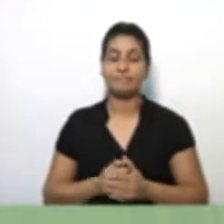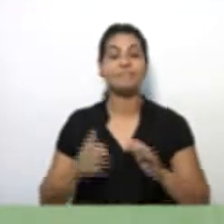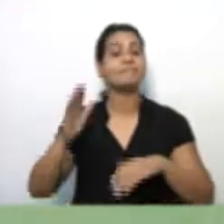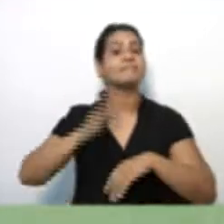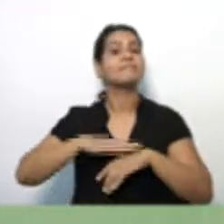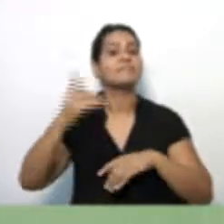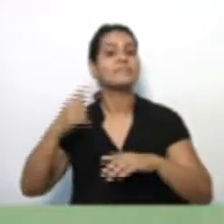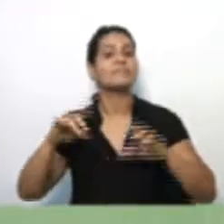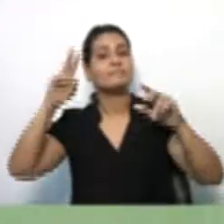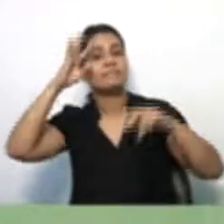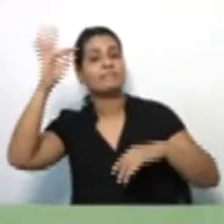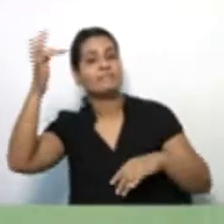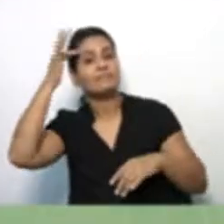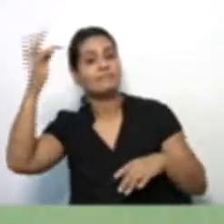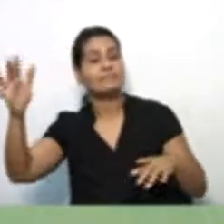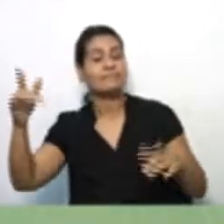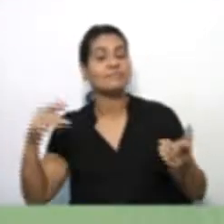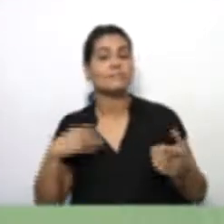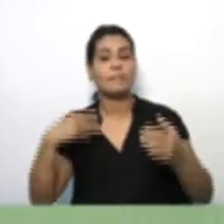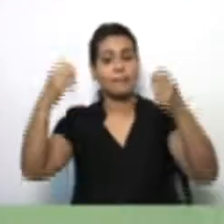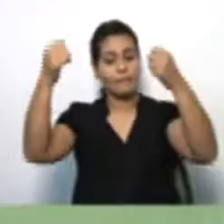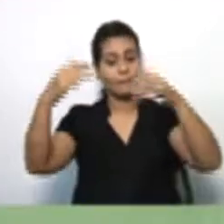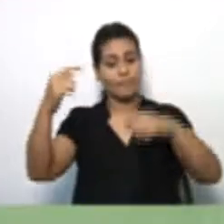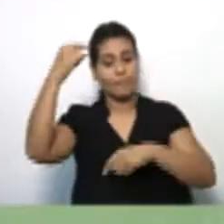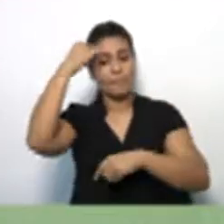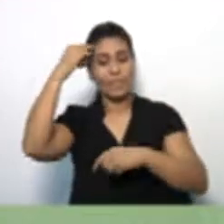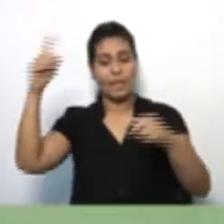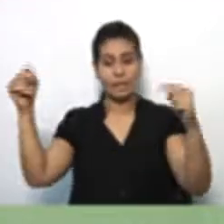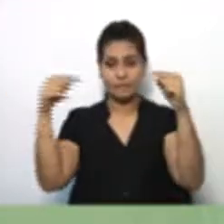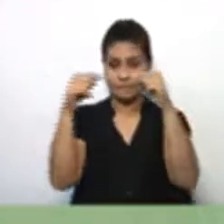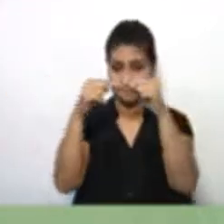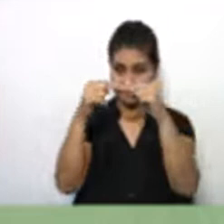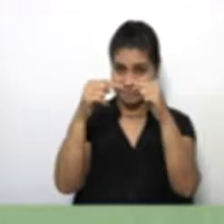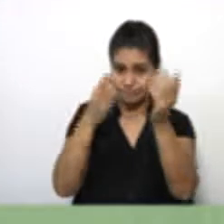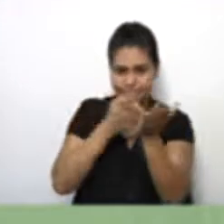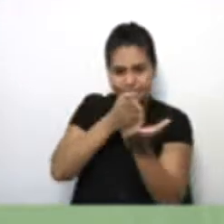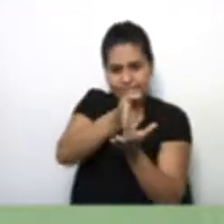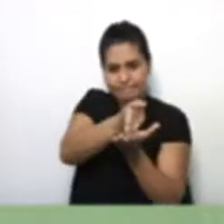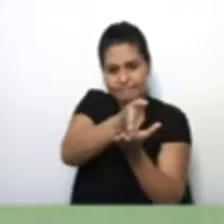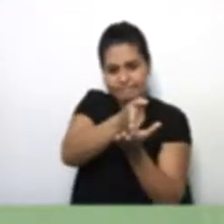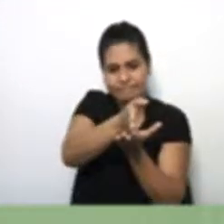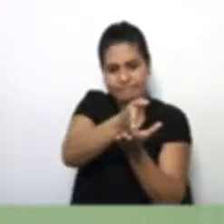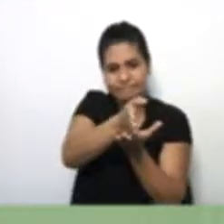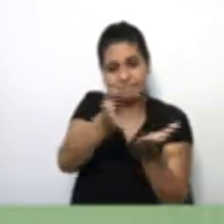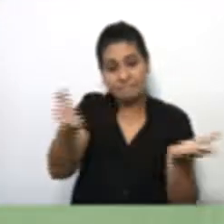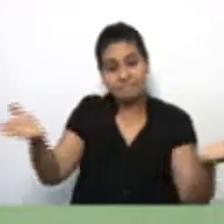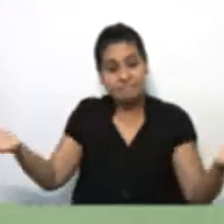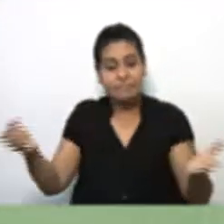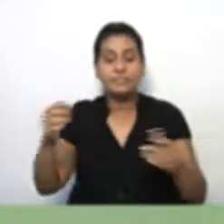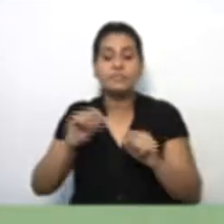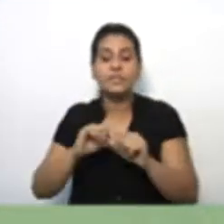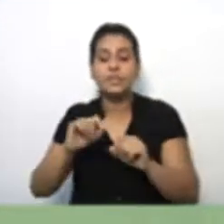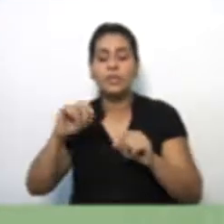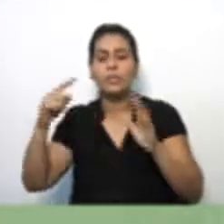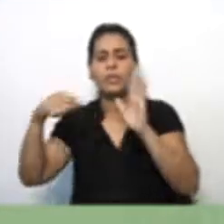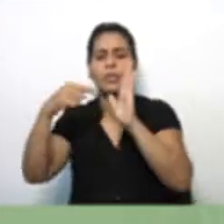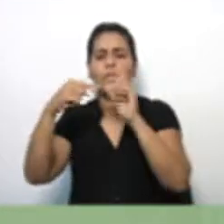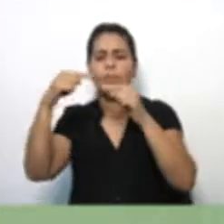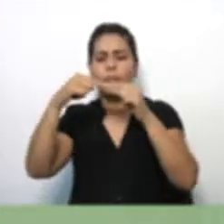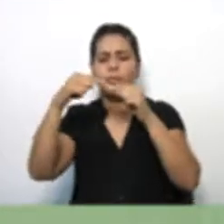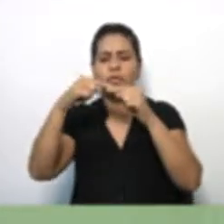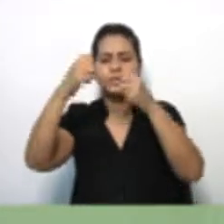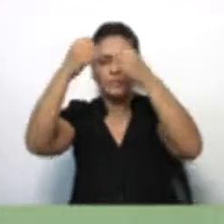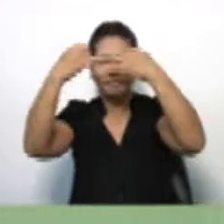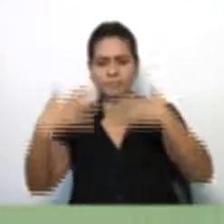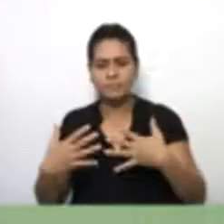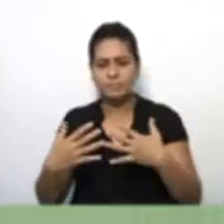mais um aqui, ó. Filosofia, então. Compreende uma linha de pensamento, esse conceito aqui de filosofia, uma linha de pensamento que tem como finalidade